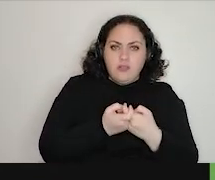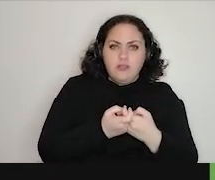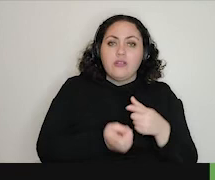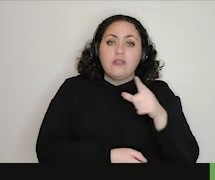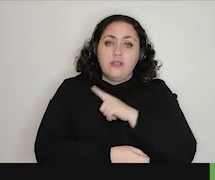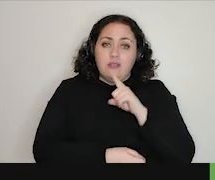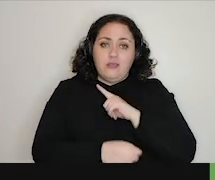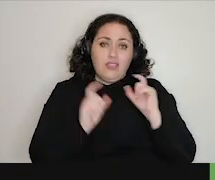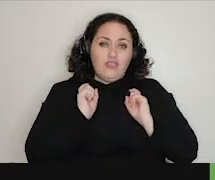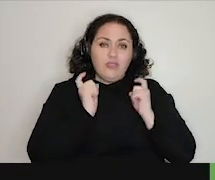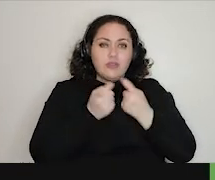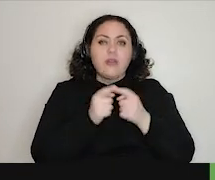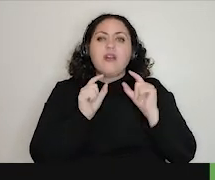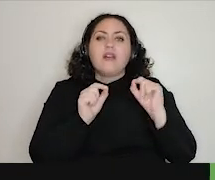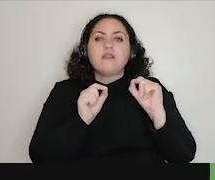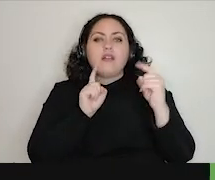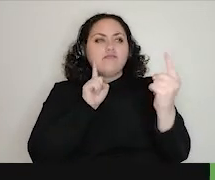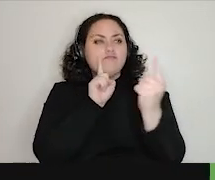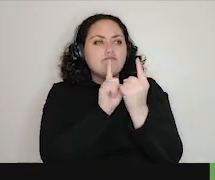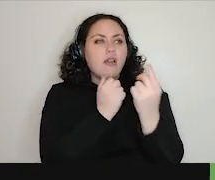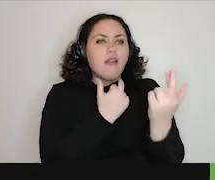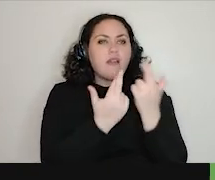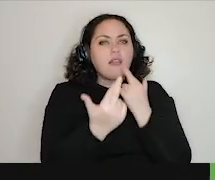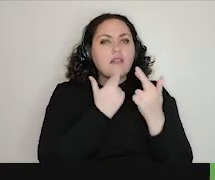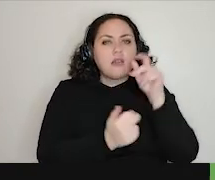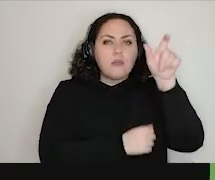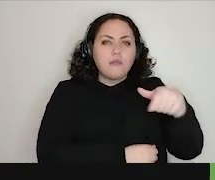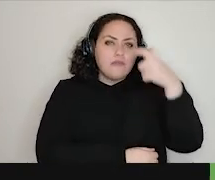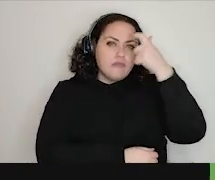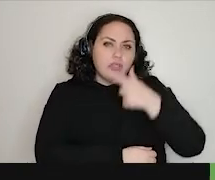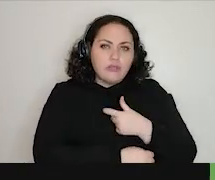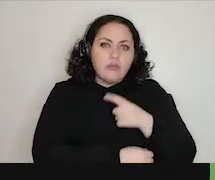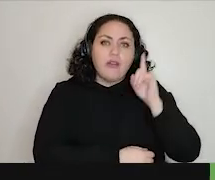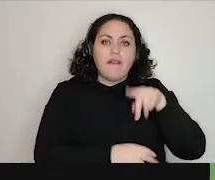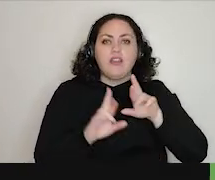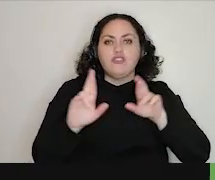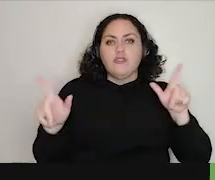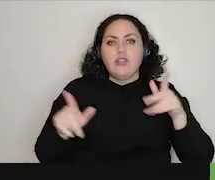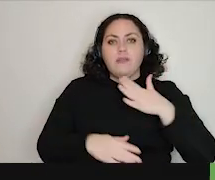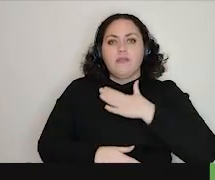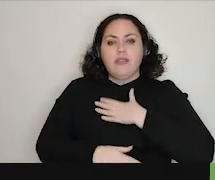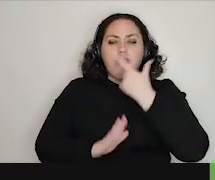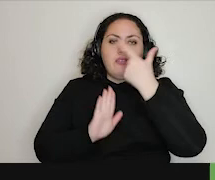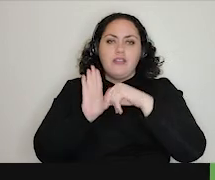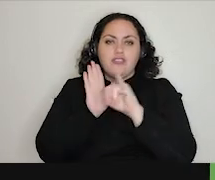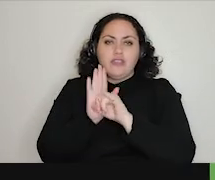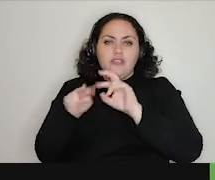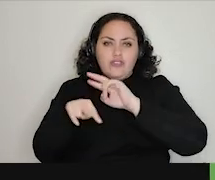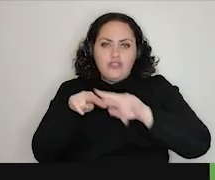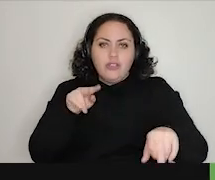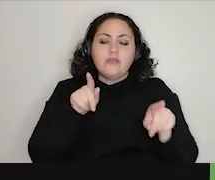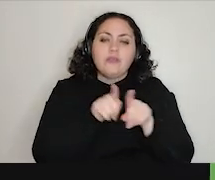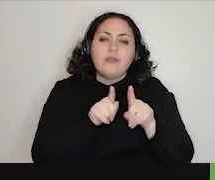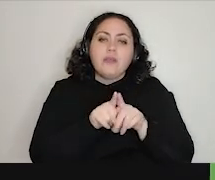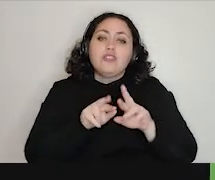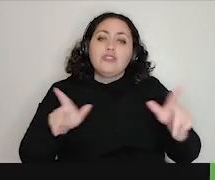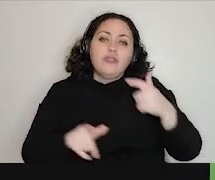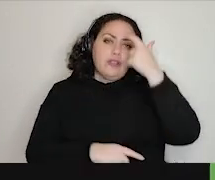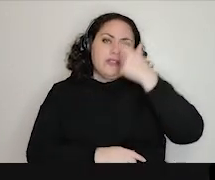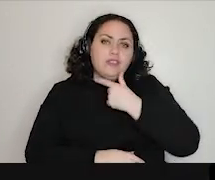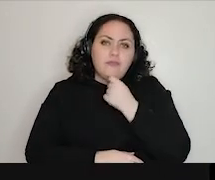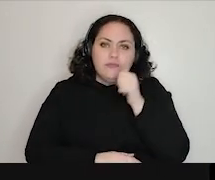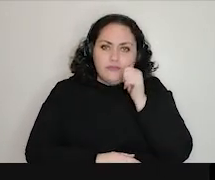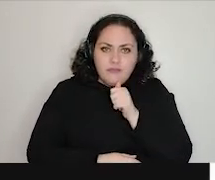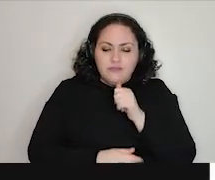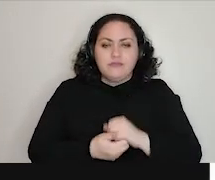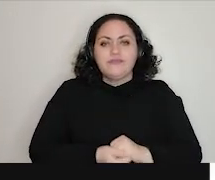orientação sexual para quem a pessoa direciona o seu afeto, a forma com que ela se expressa, é diferente da sua identidade de gênero e do seu sexo